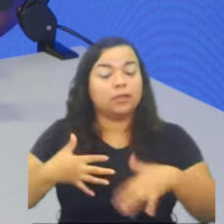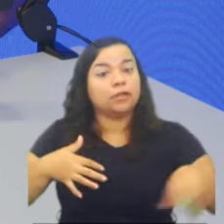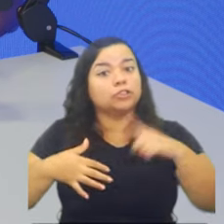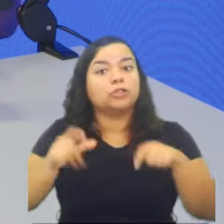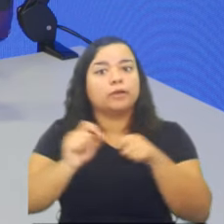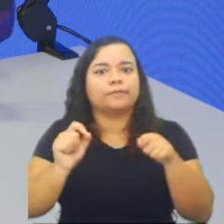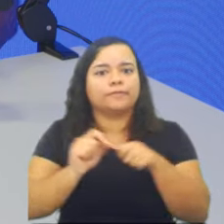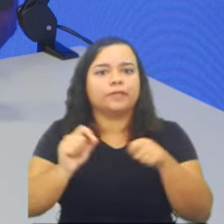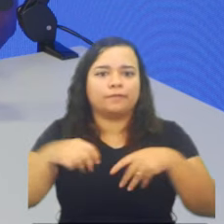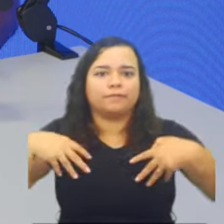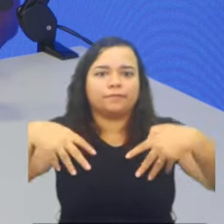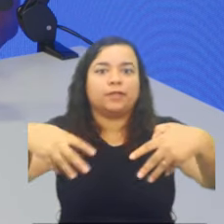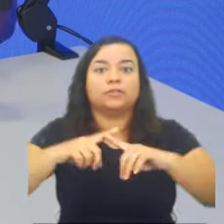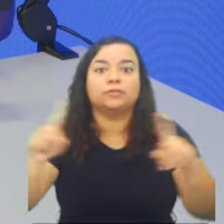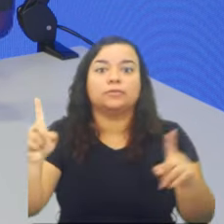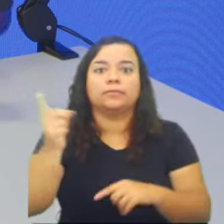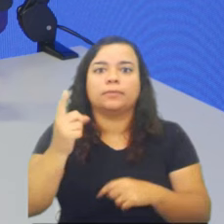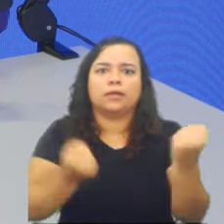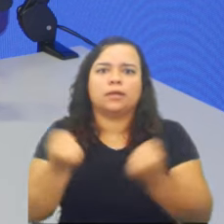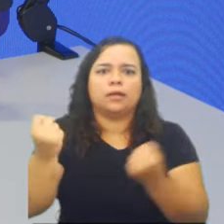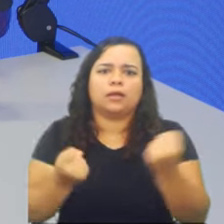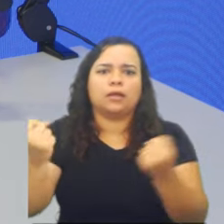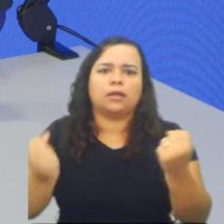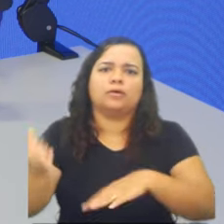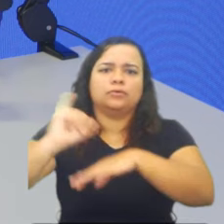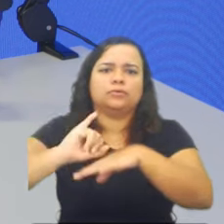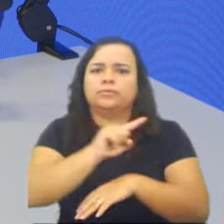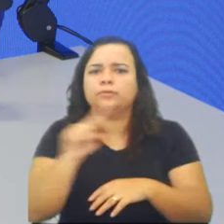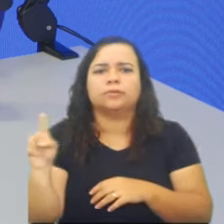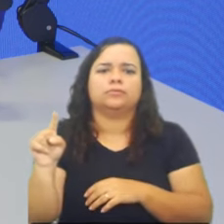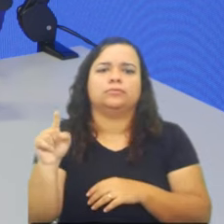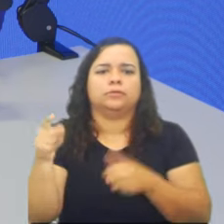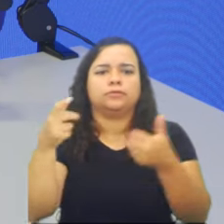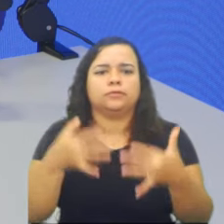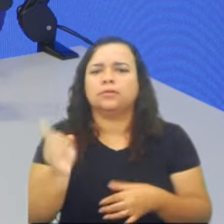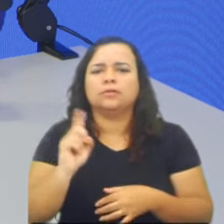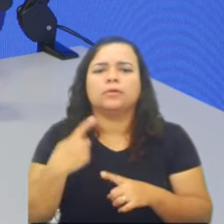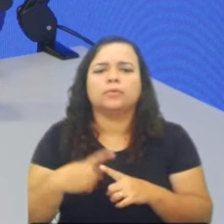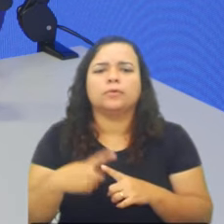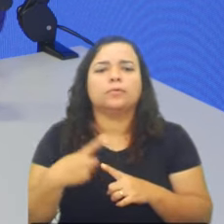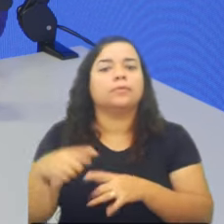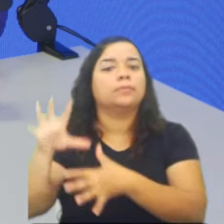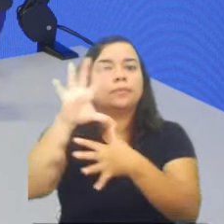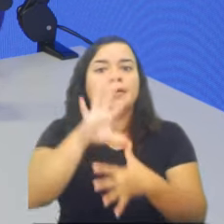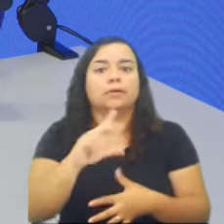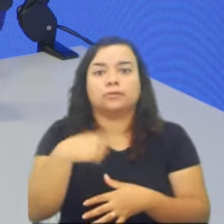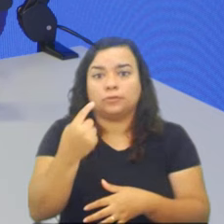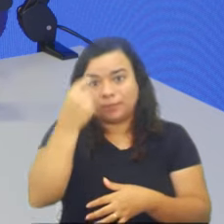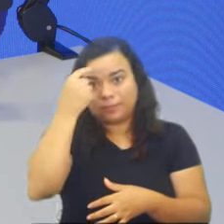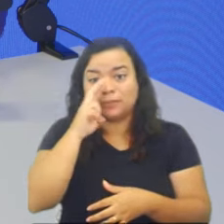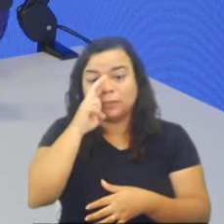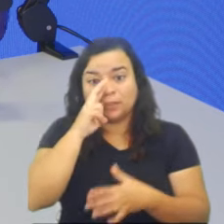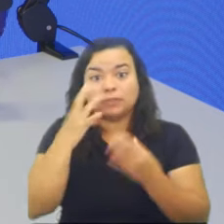disse assim Ah então a gente fez uma frente mas a gente não subiu no no carro eu por que que a gente não subiu no carro Ah porque a gente mapou a gente achou que ia